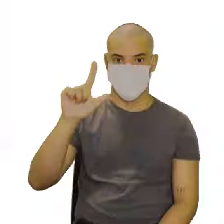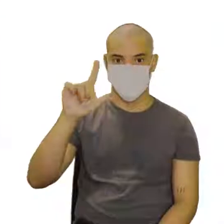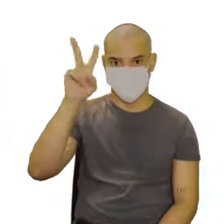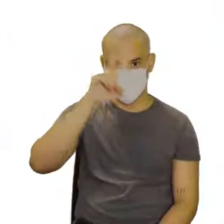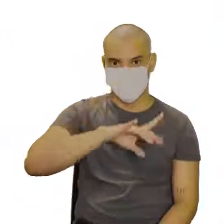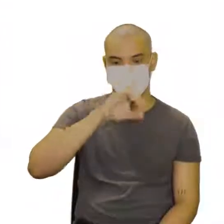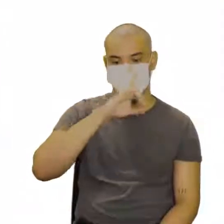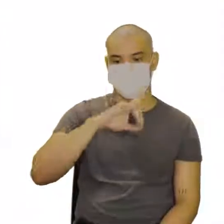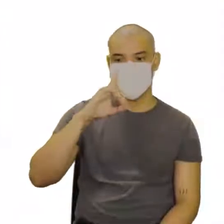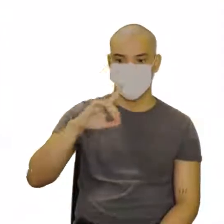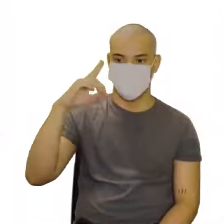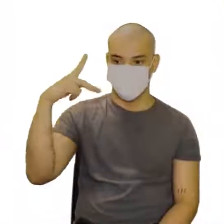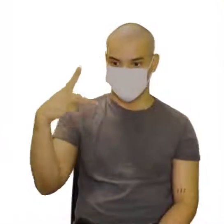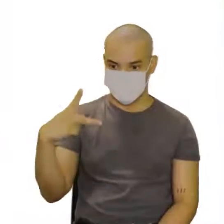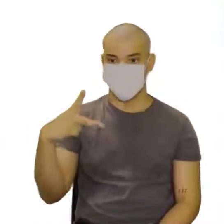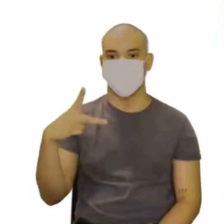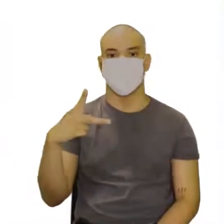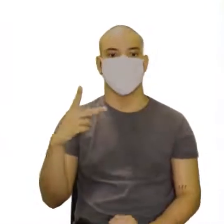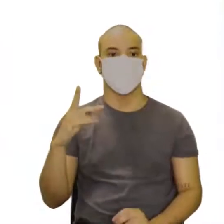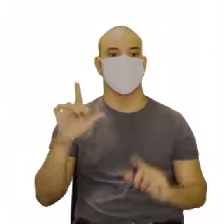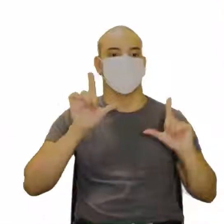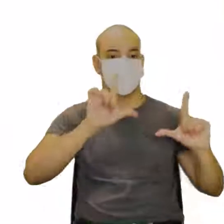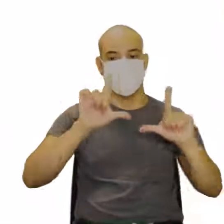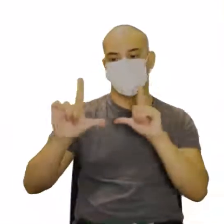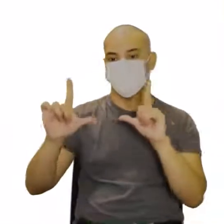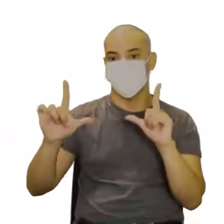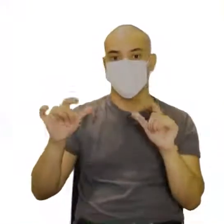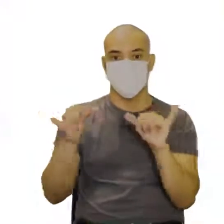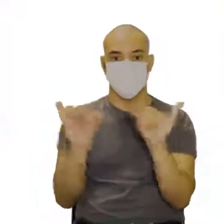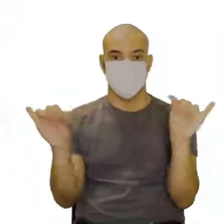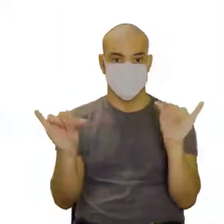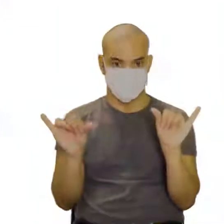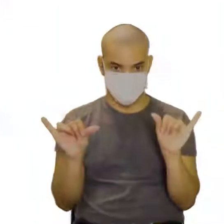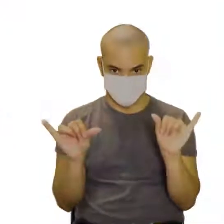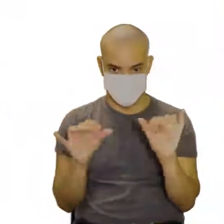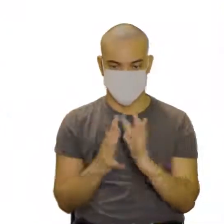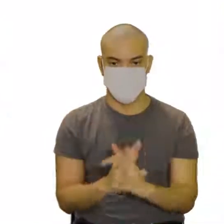DDP, entre as armaduras do dispositivo.